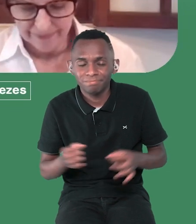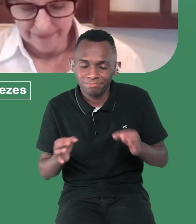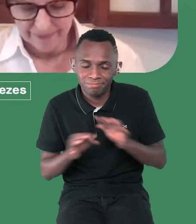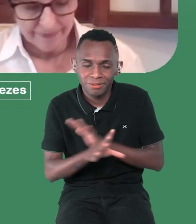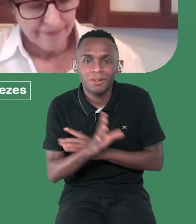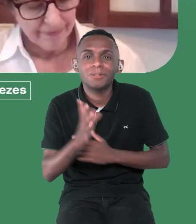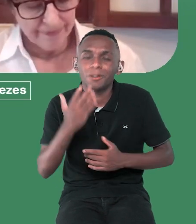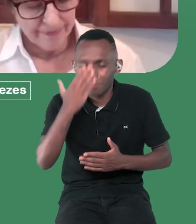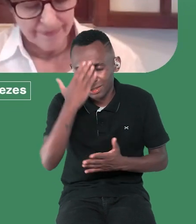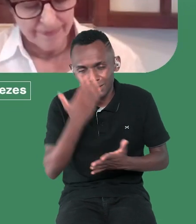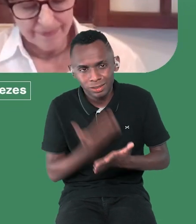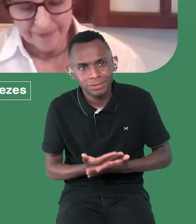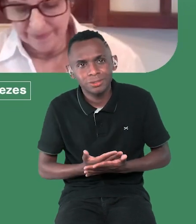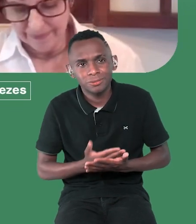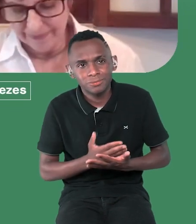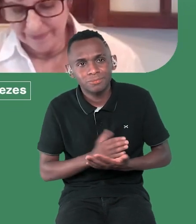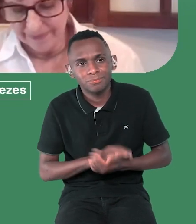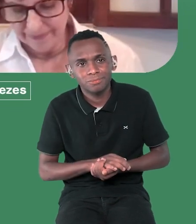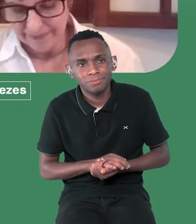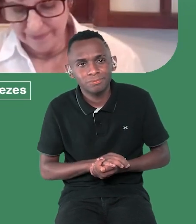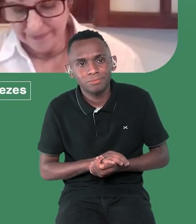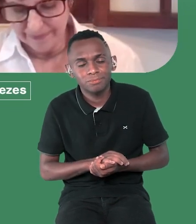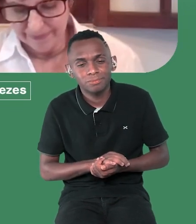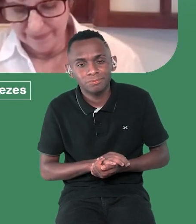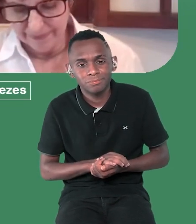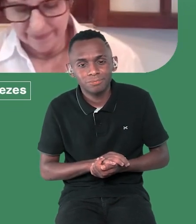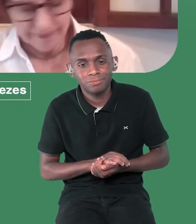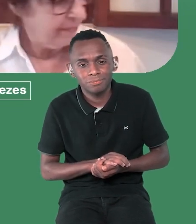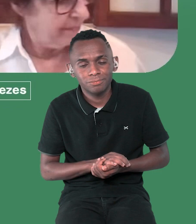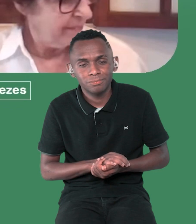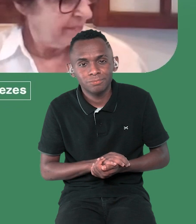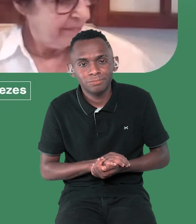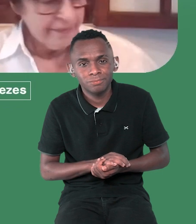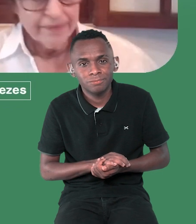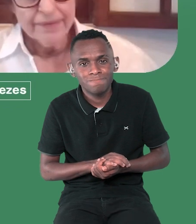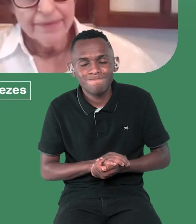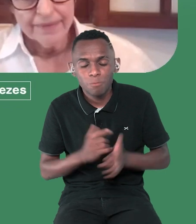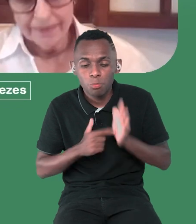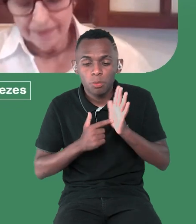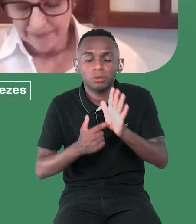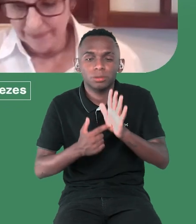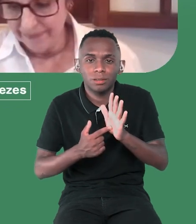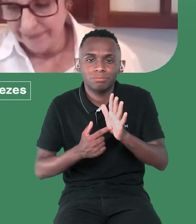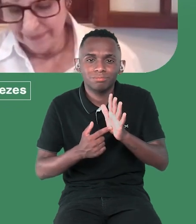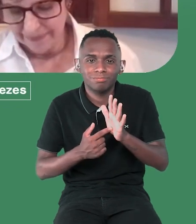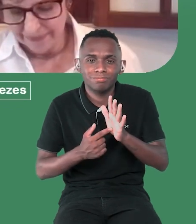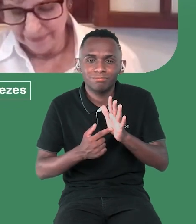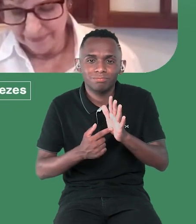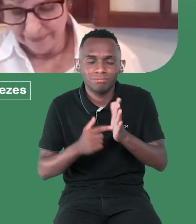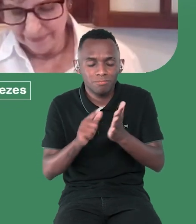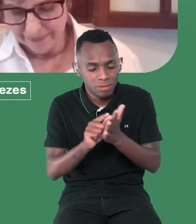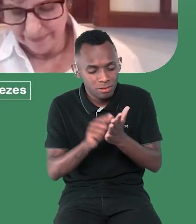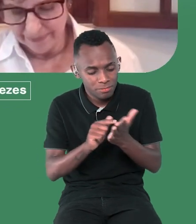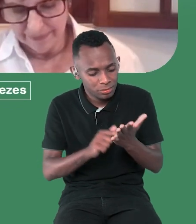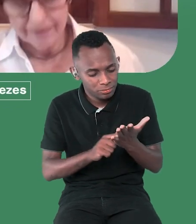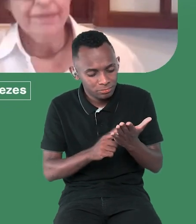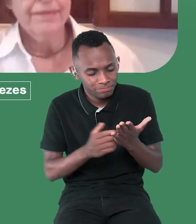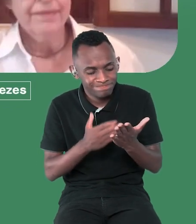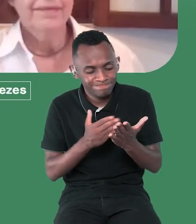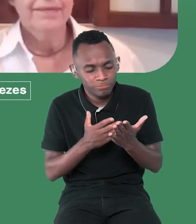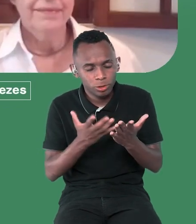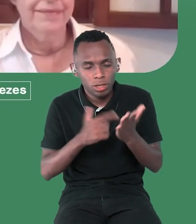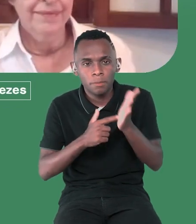a própria obra, mais do que o criador, mais do que a criatura, é, é esse resultado,